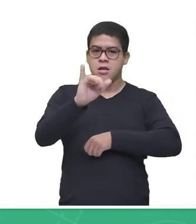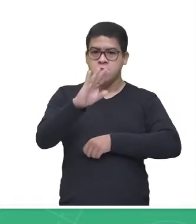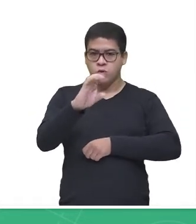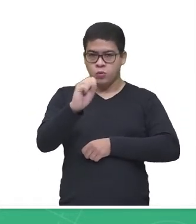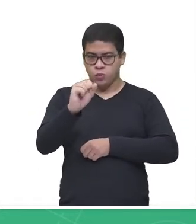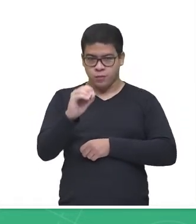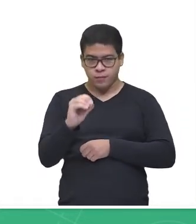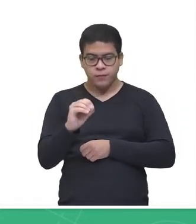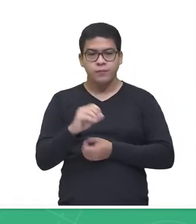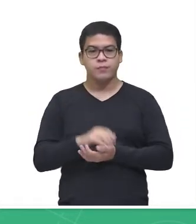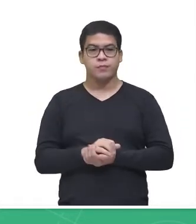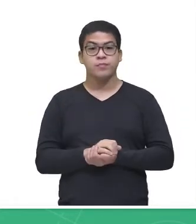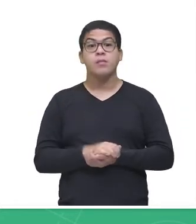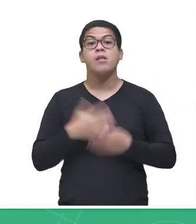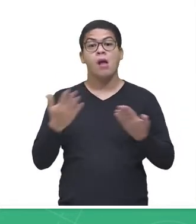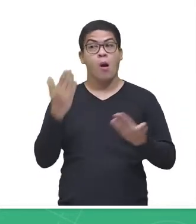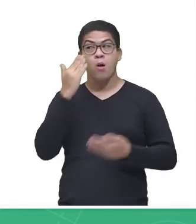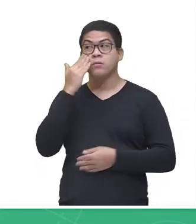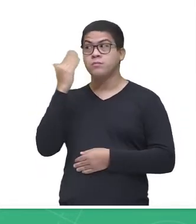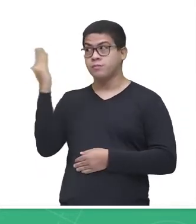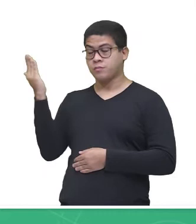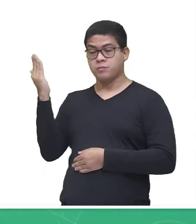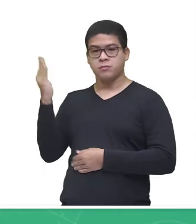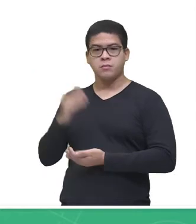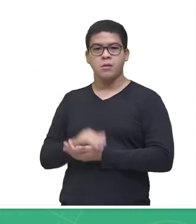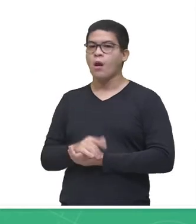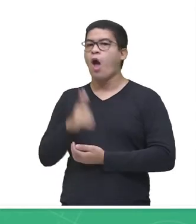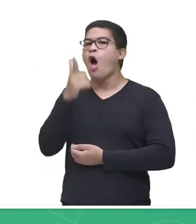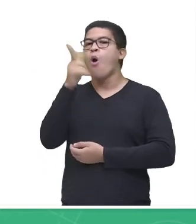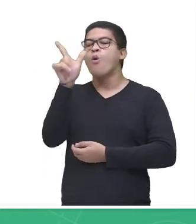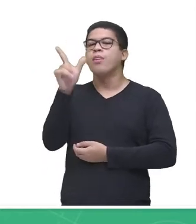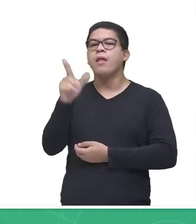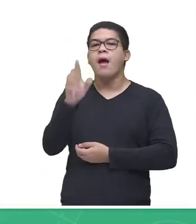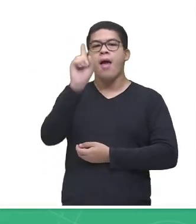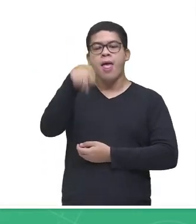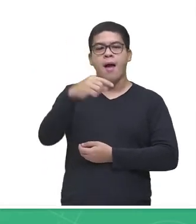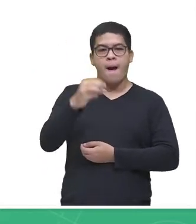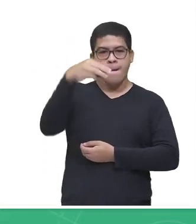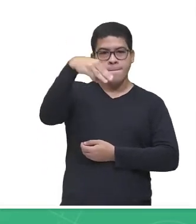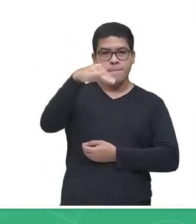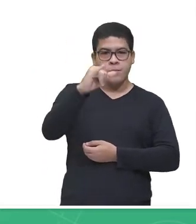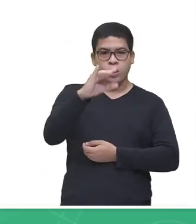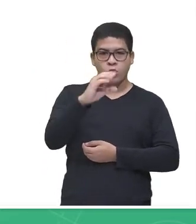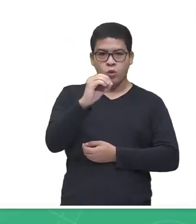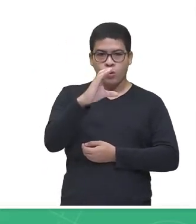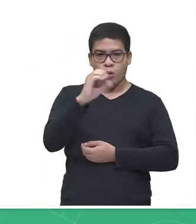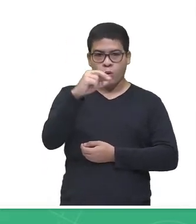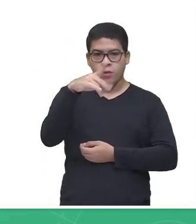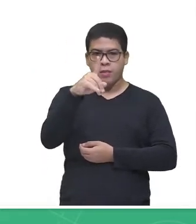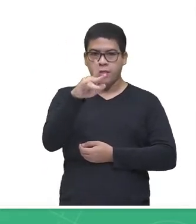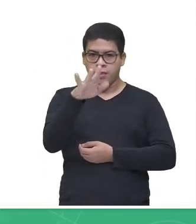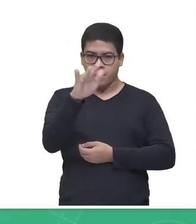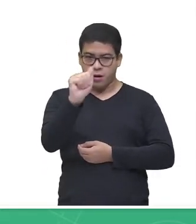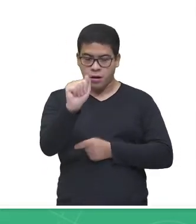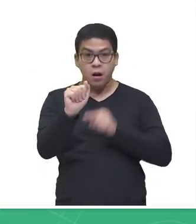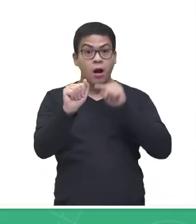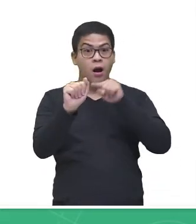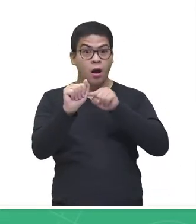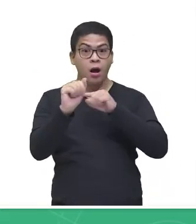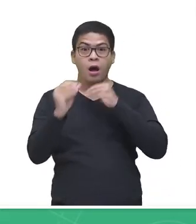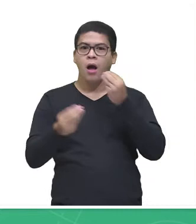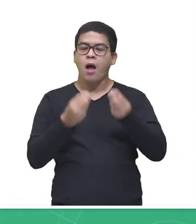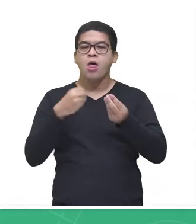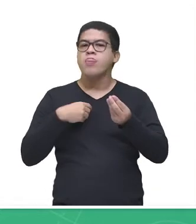A outra organela que vamos observar são as mitocôndrias. Elas são encontradas em quase todas as células